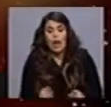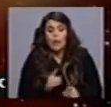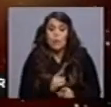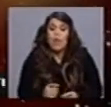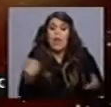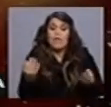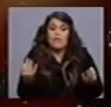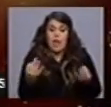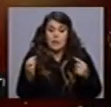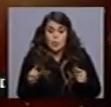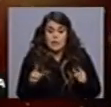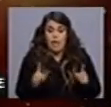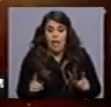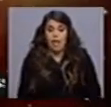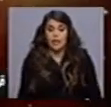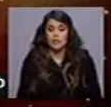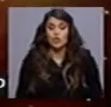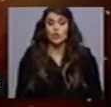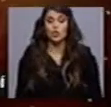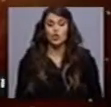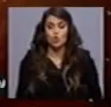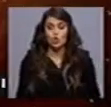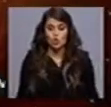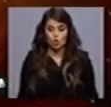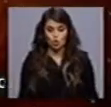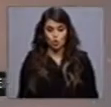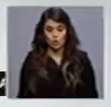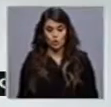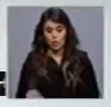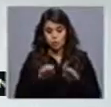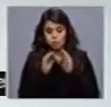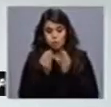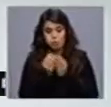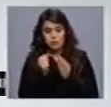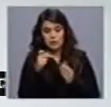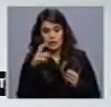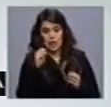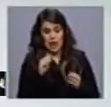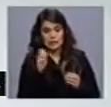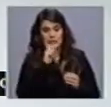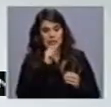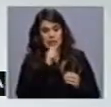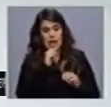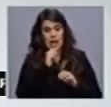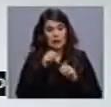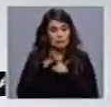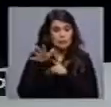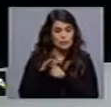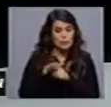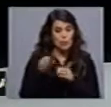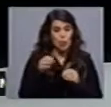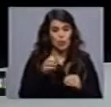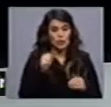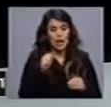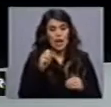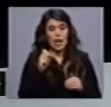facto é uma estrutura gravitacional, ou melhor, uma bolha de gás que foi agitado pela passagem de um enxame de galáxias menor. E isto é